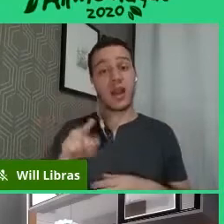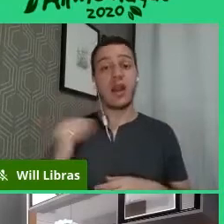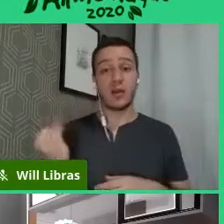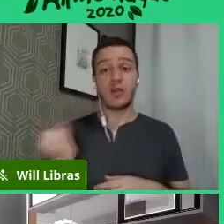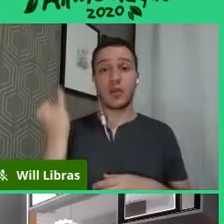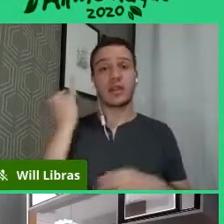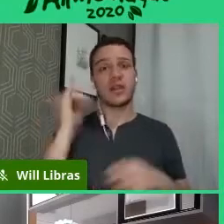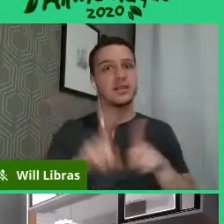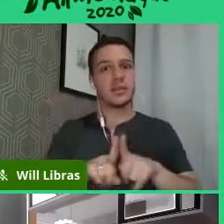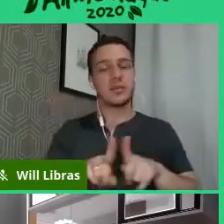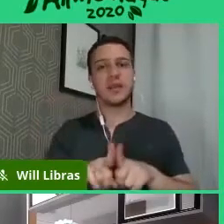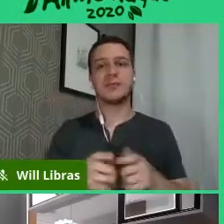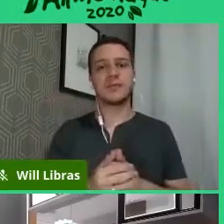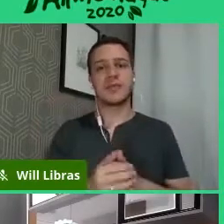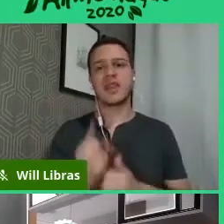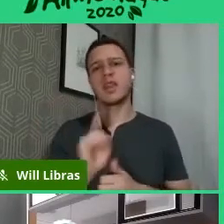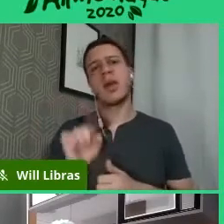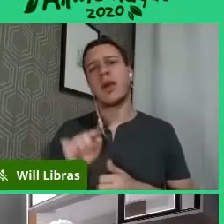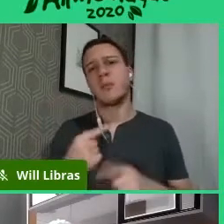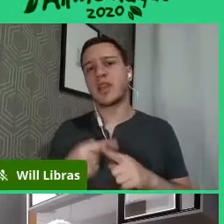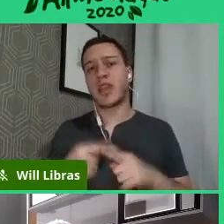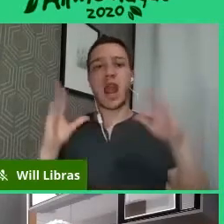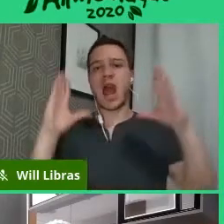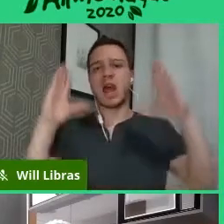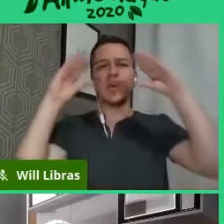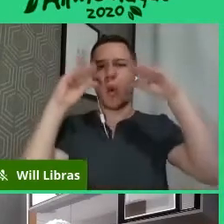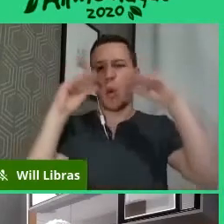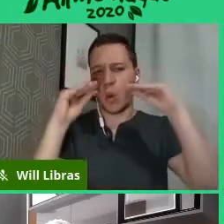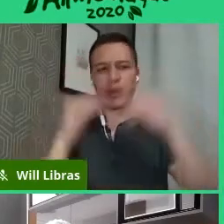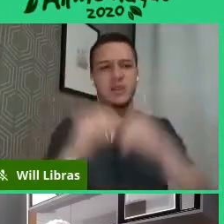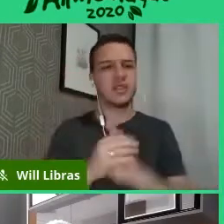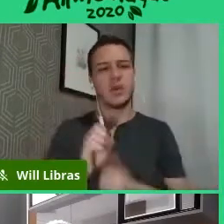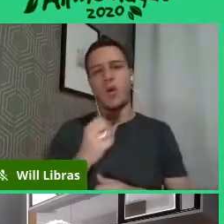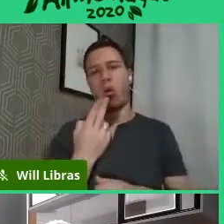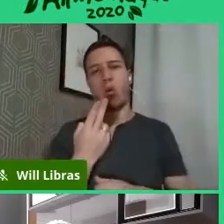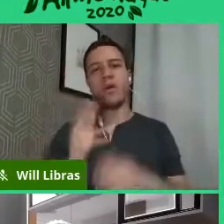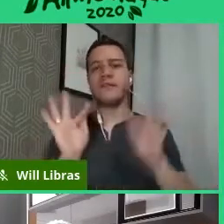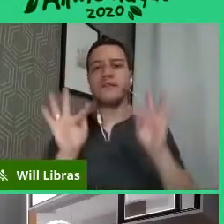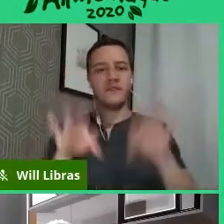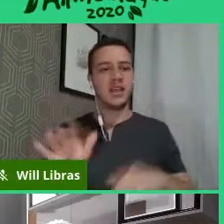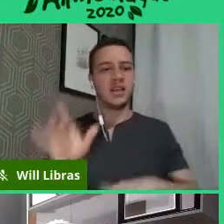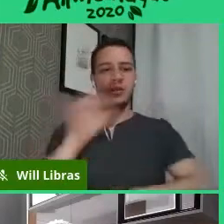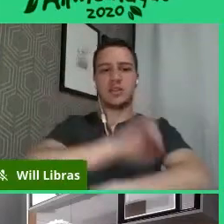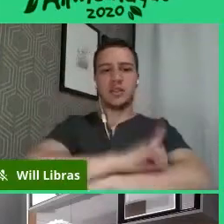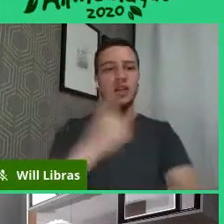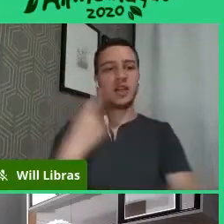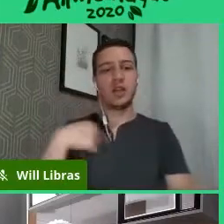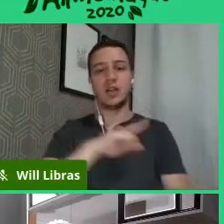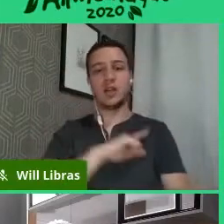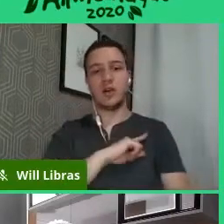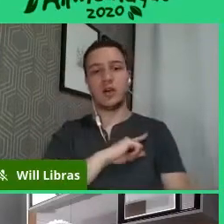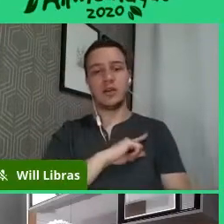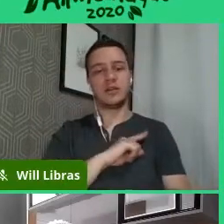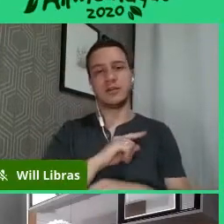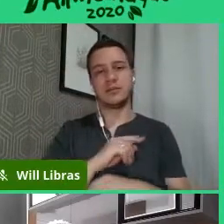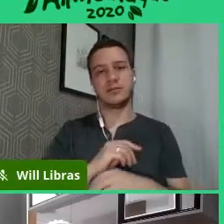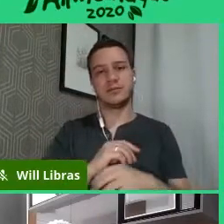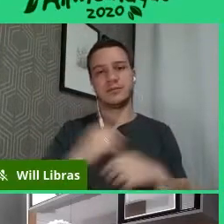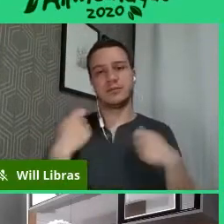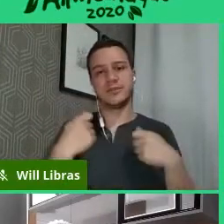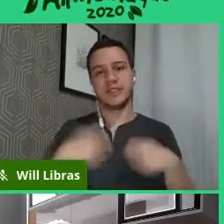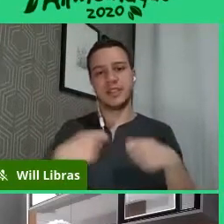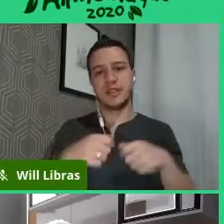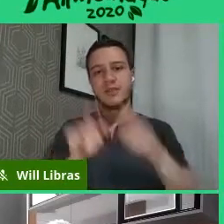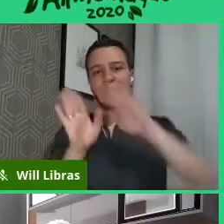refeição, que também é importante, né? Não é porque é à noite, não é porque é no final do dia que a gente deva pular essa